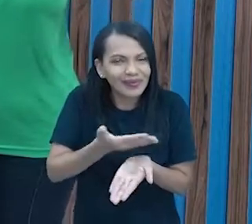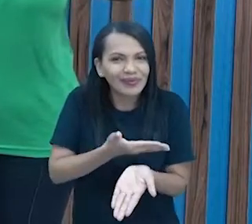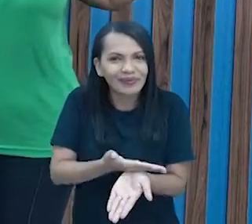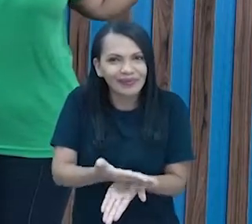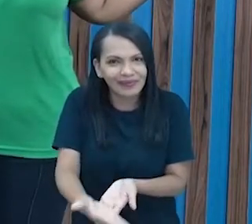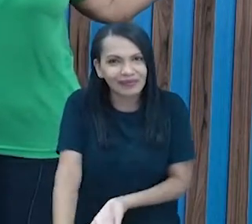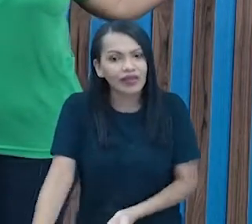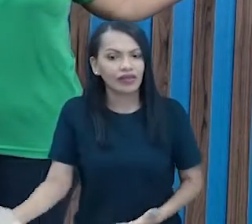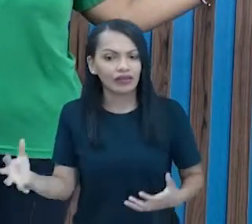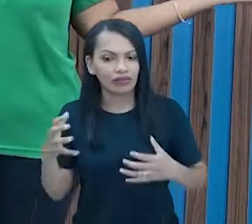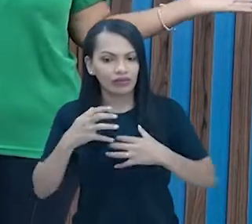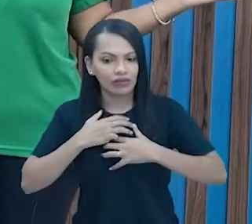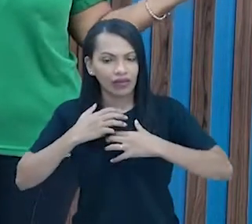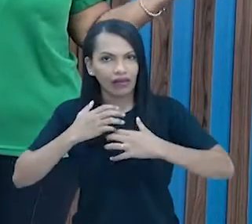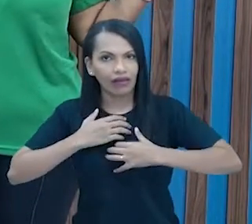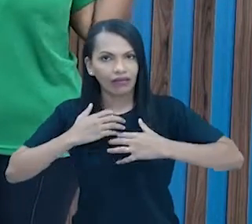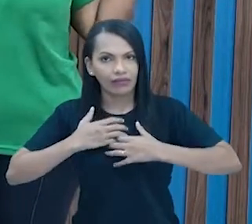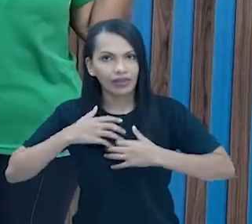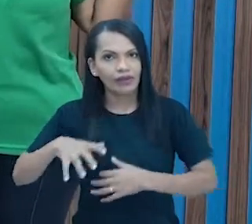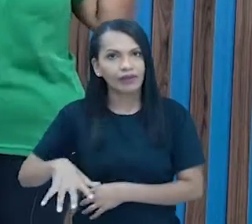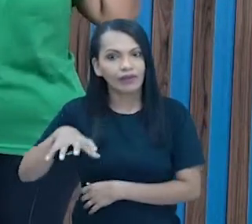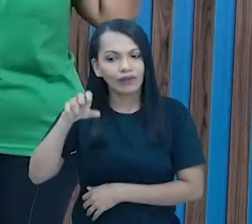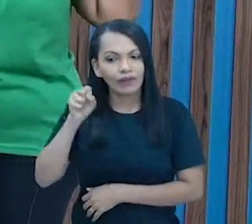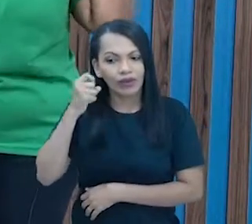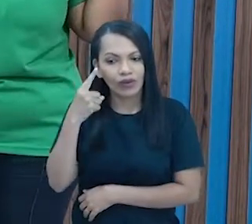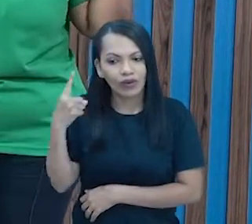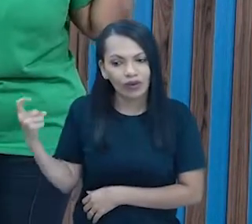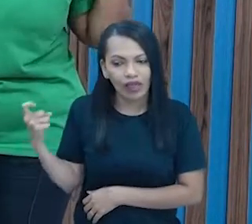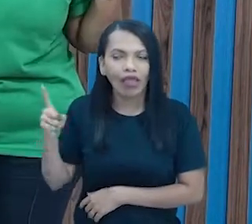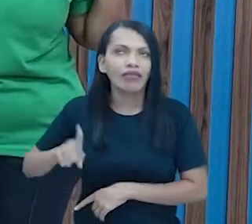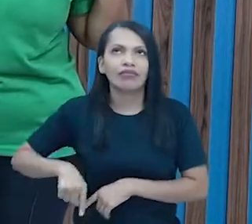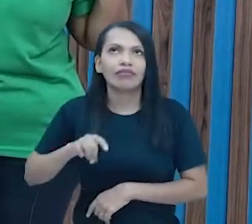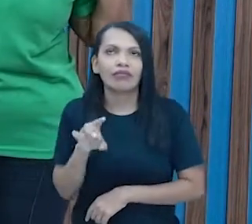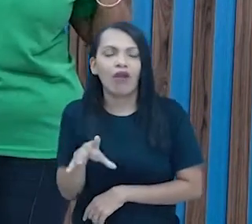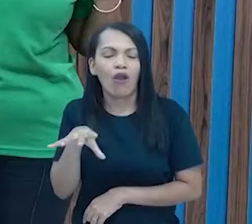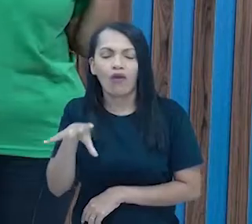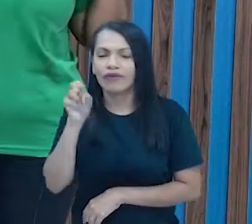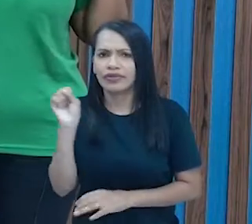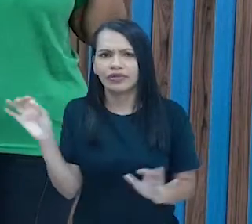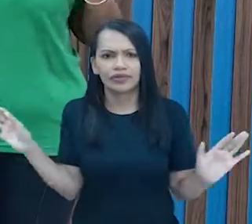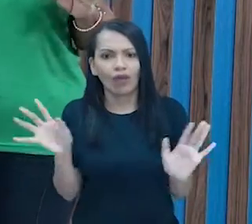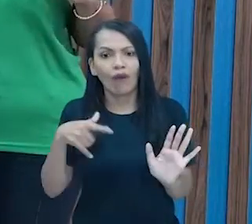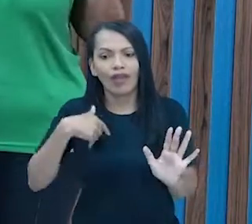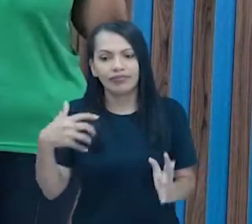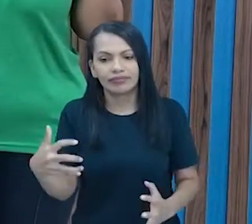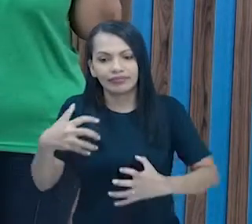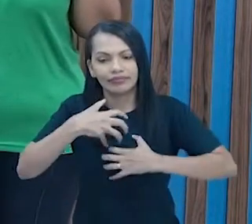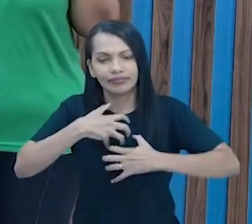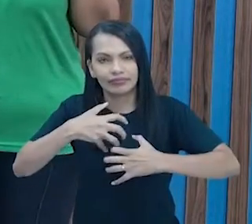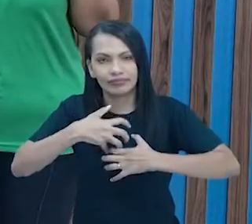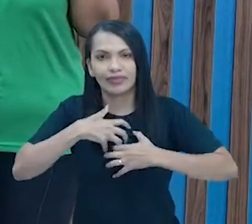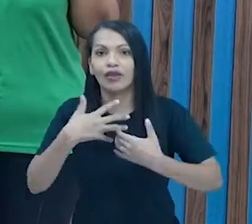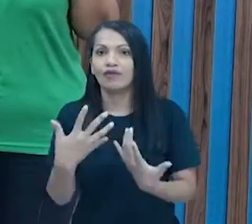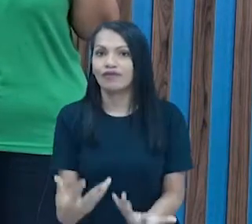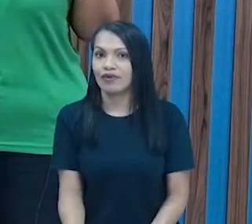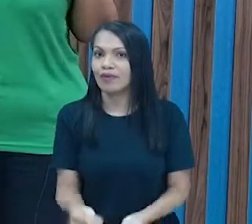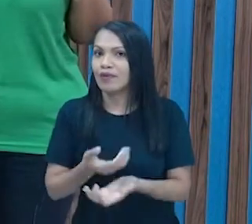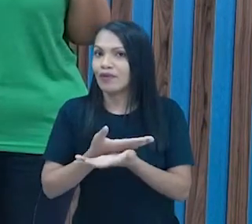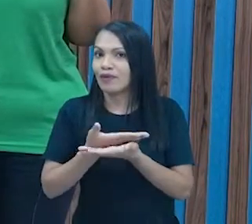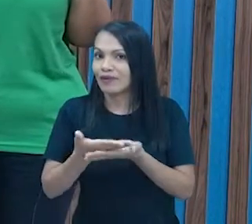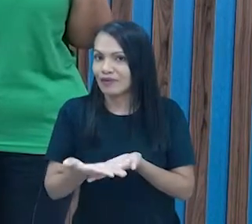esse sentir sonoro, que é mais do que ouvir apenas. Vamos conversar